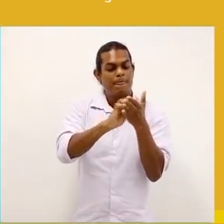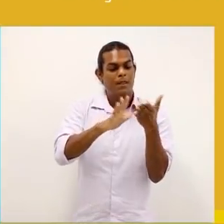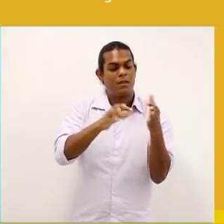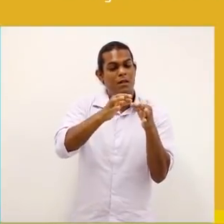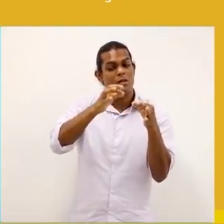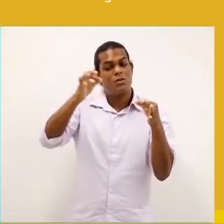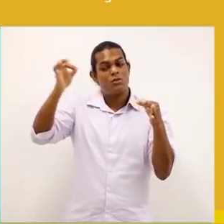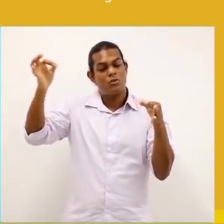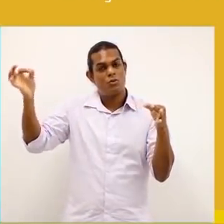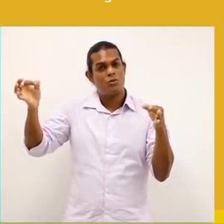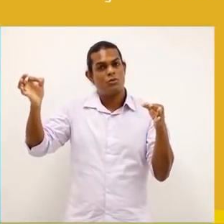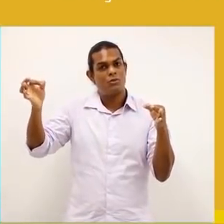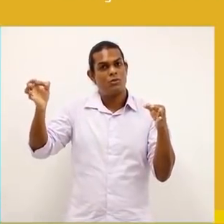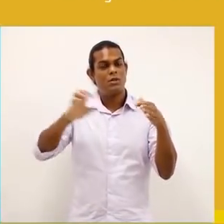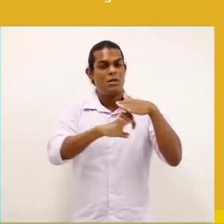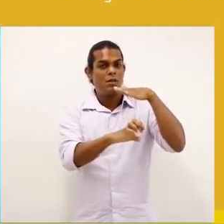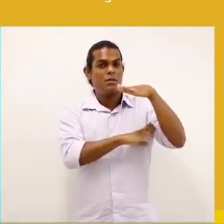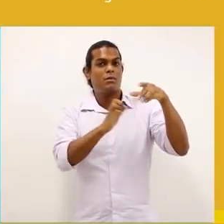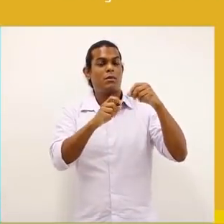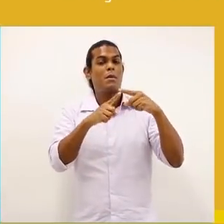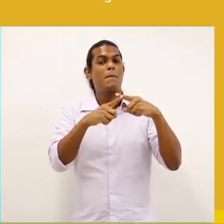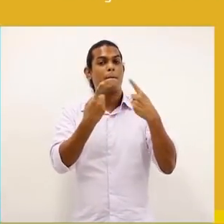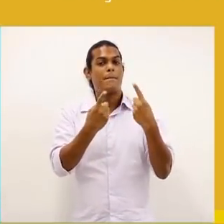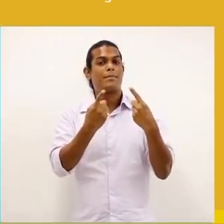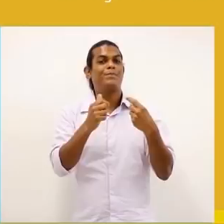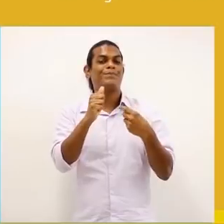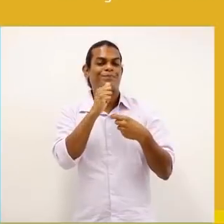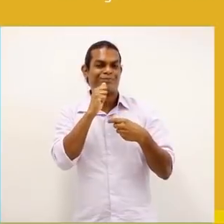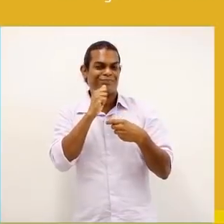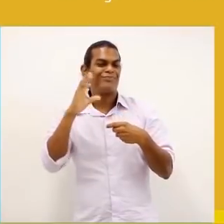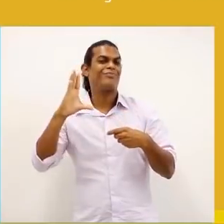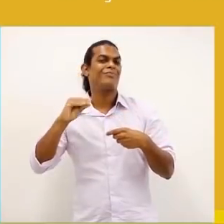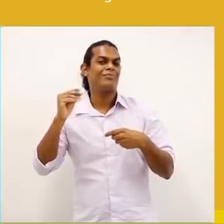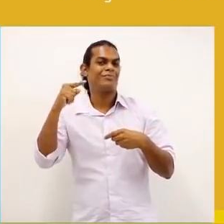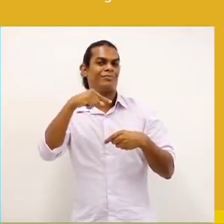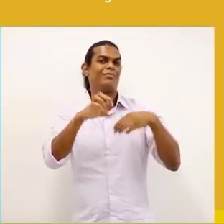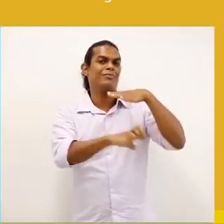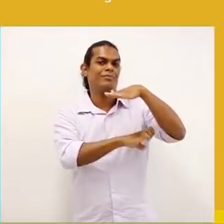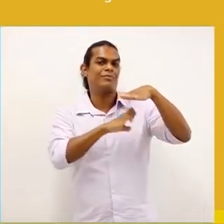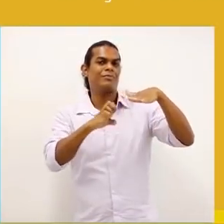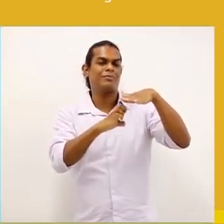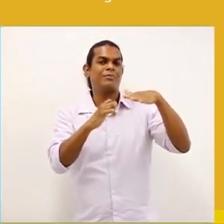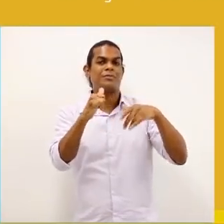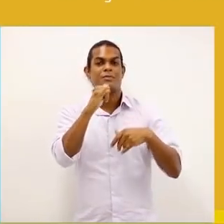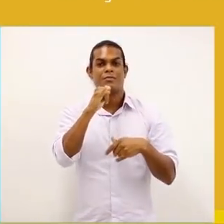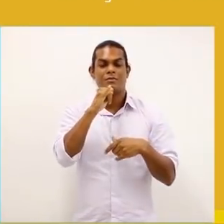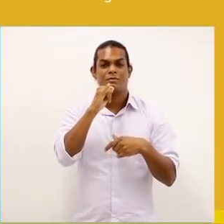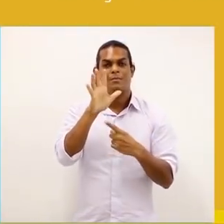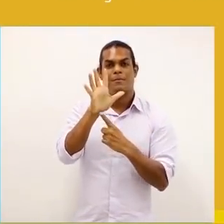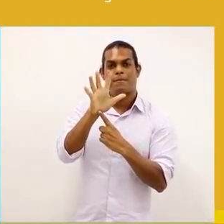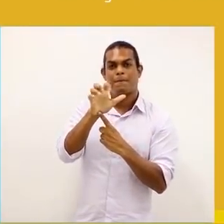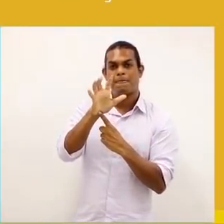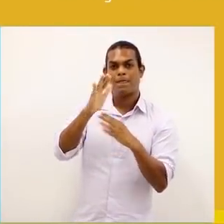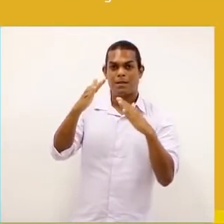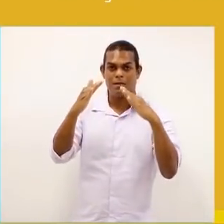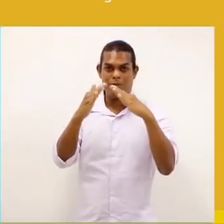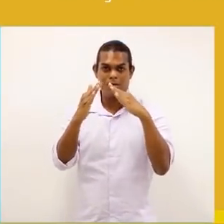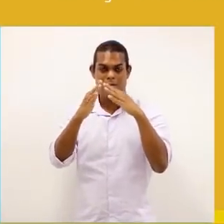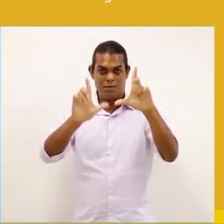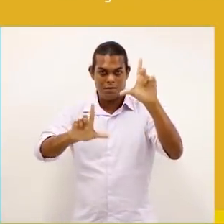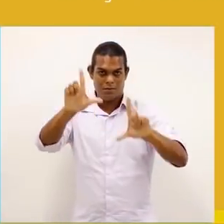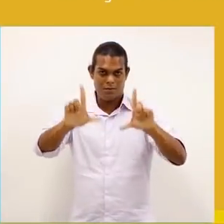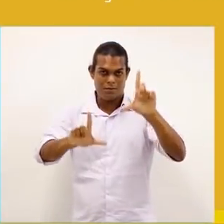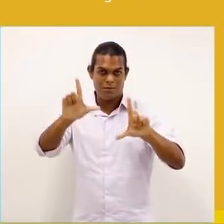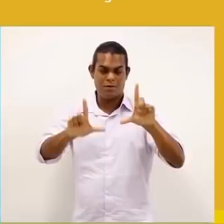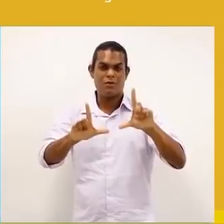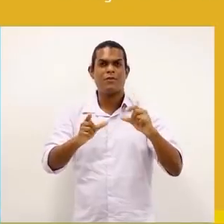cliente. Por exemplo, aquele instalador de antena de TV está fazendo serviço pela empresa, a serviço da